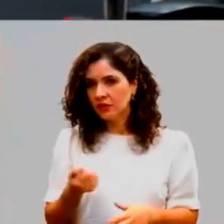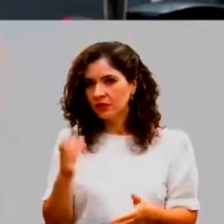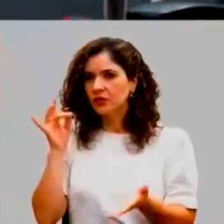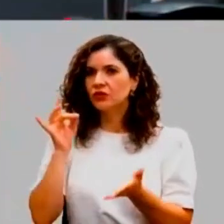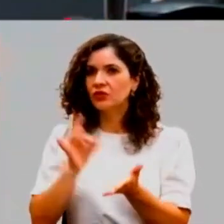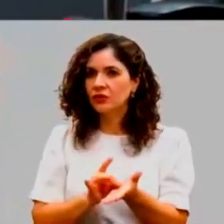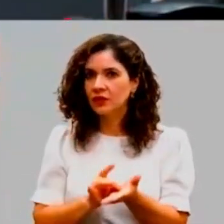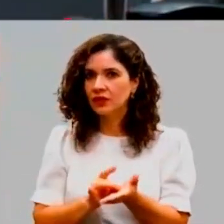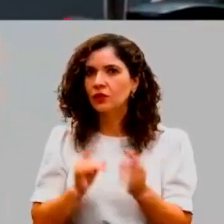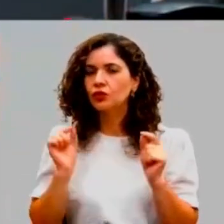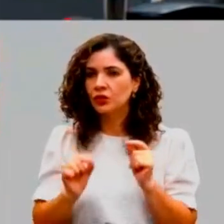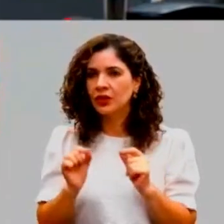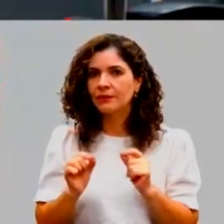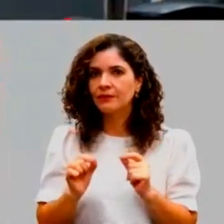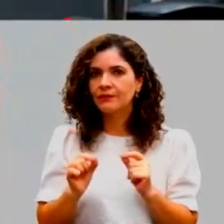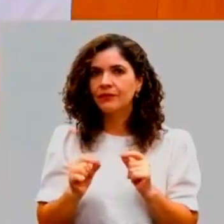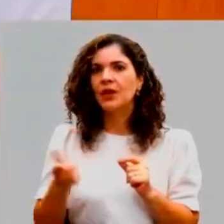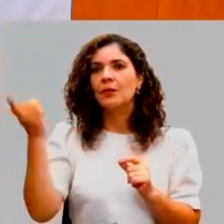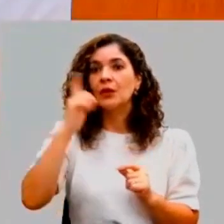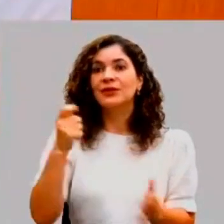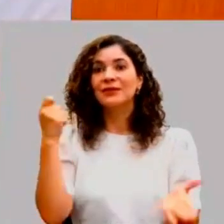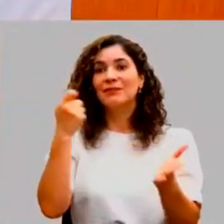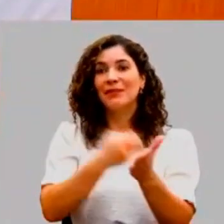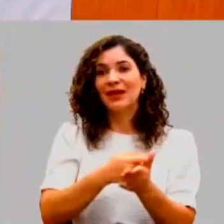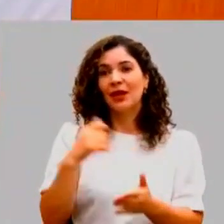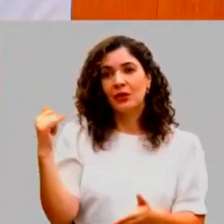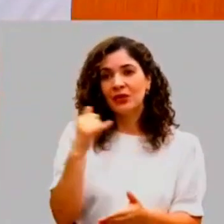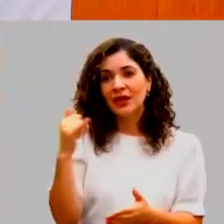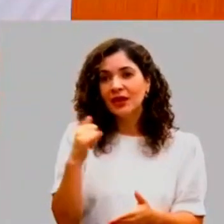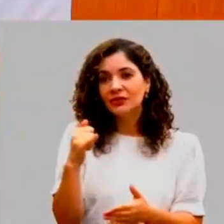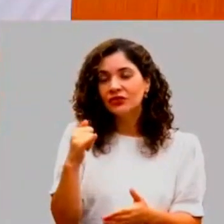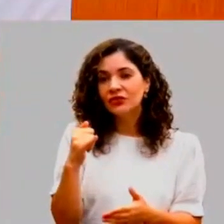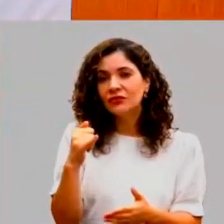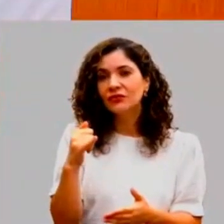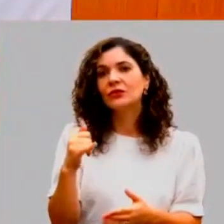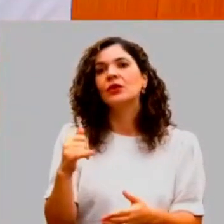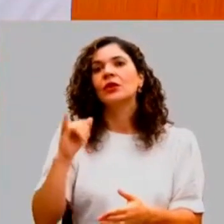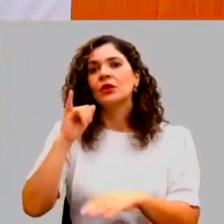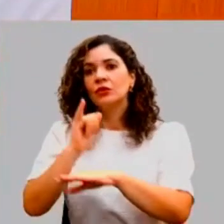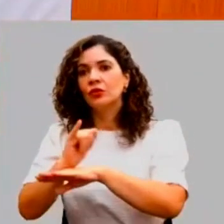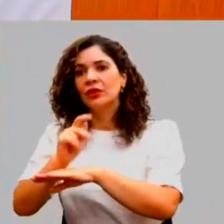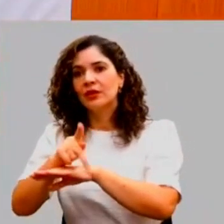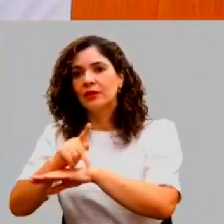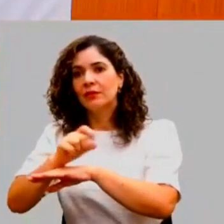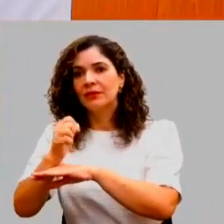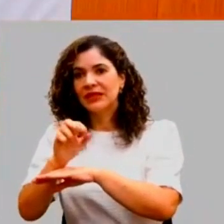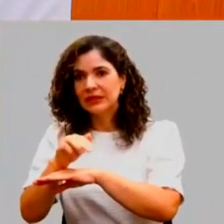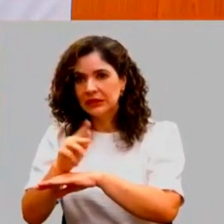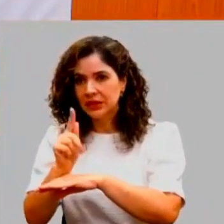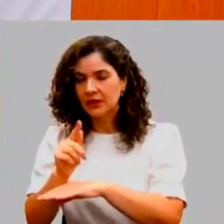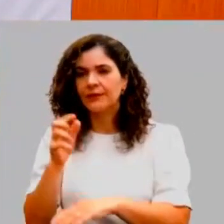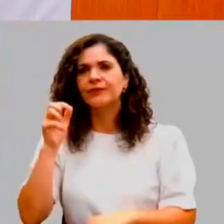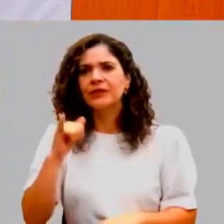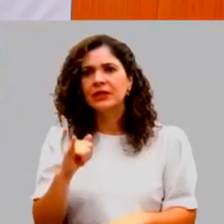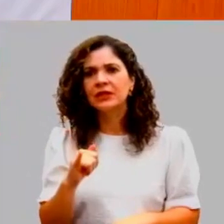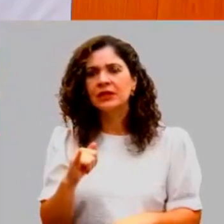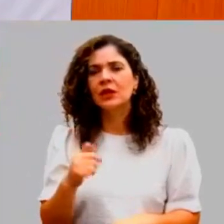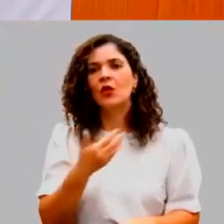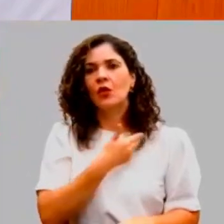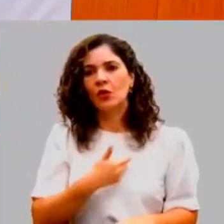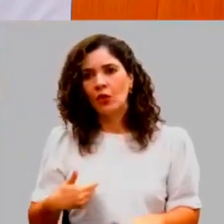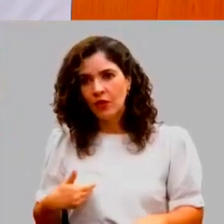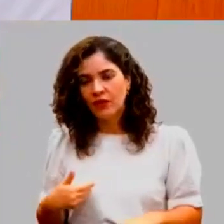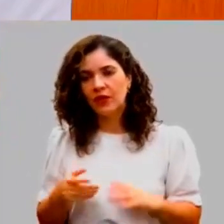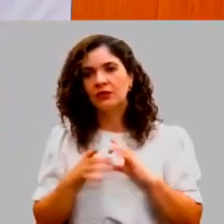déficit do ipseng é o aporte de recursos por parte do Tesouro se o tesouro está disposto